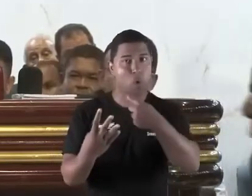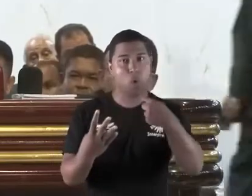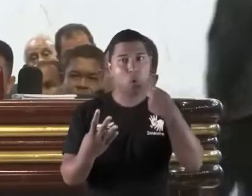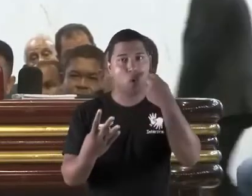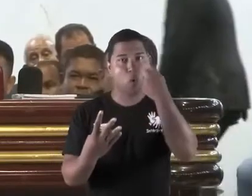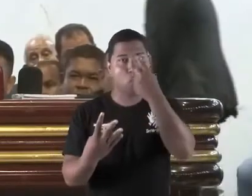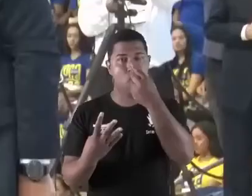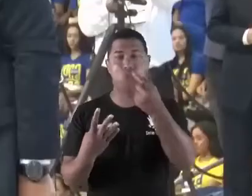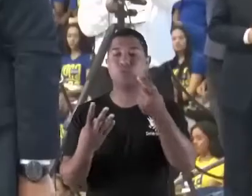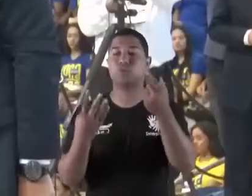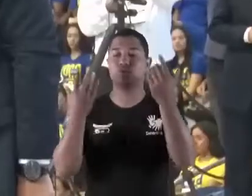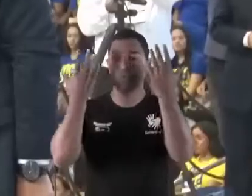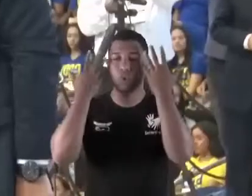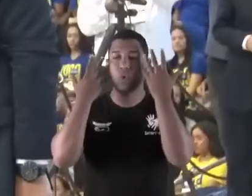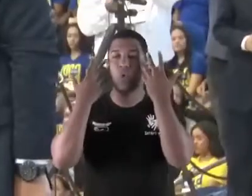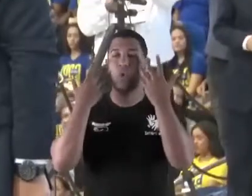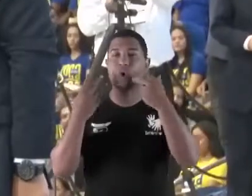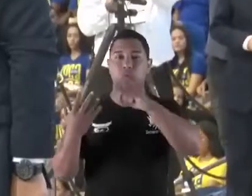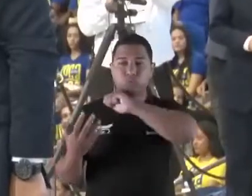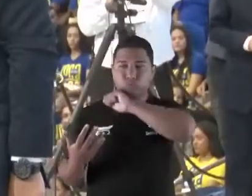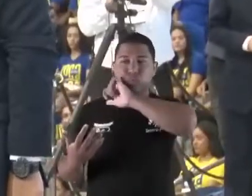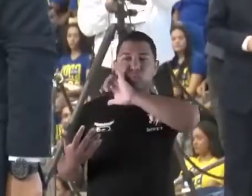rosto de leão,